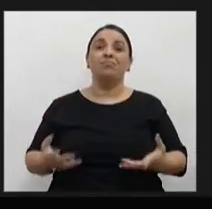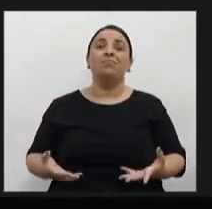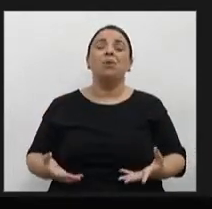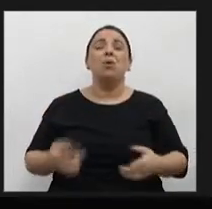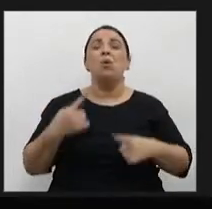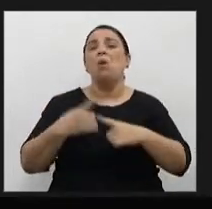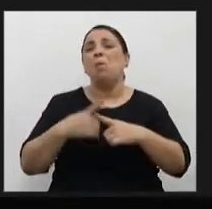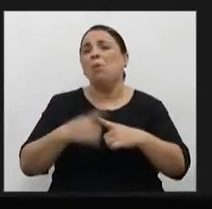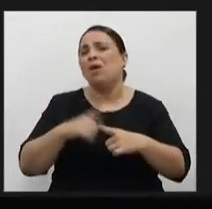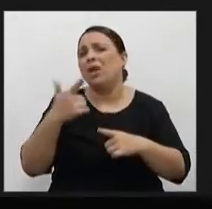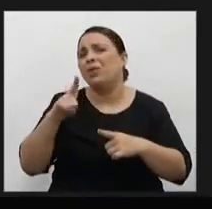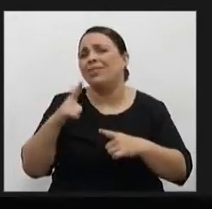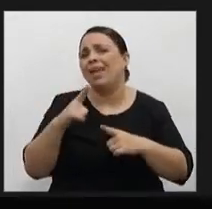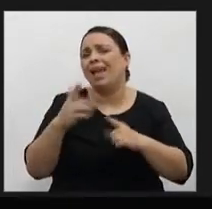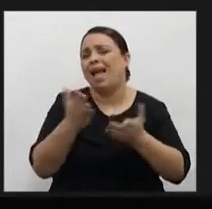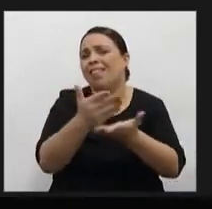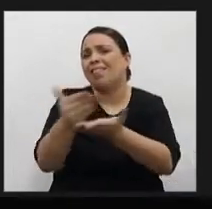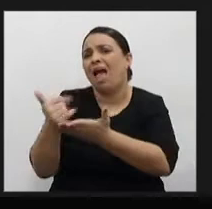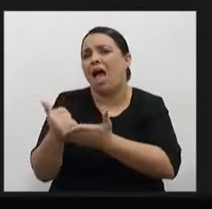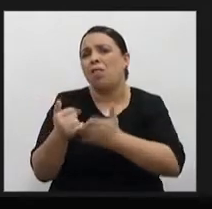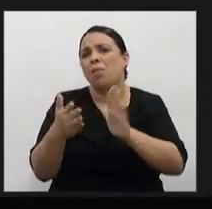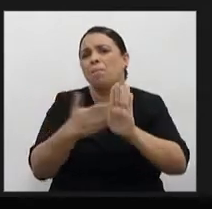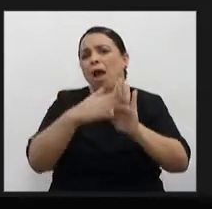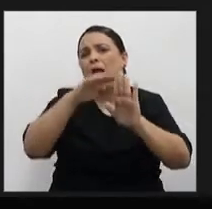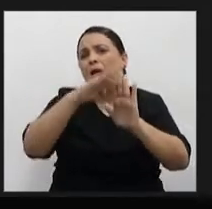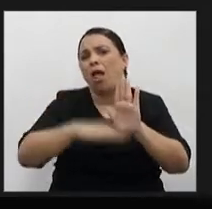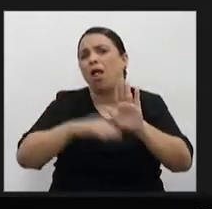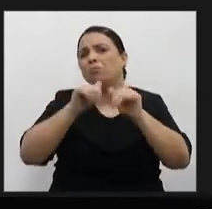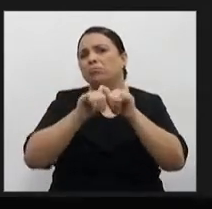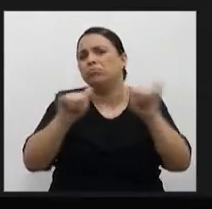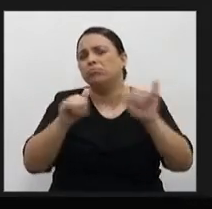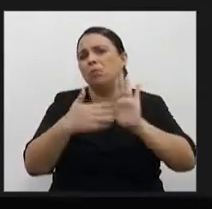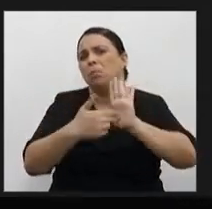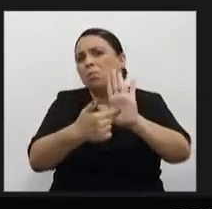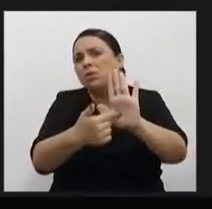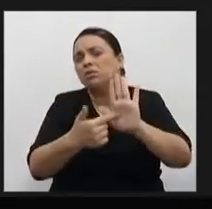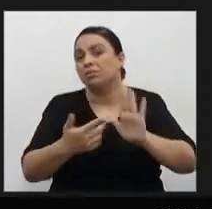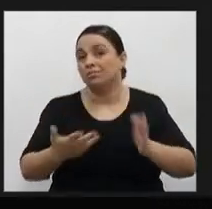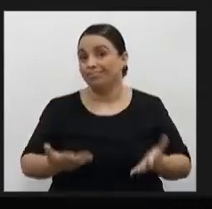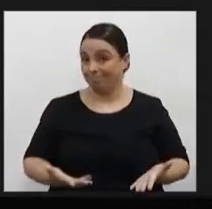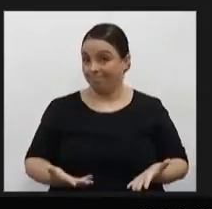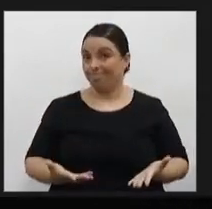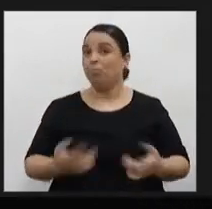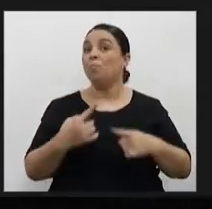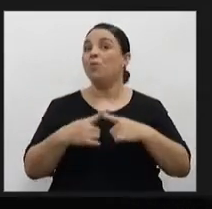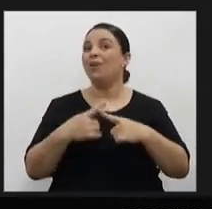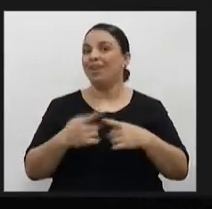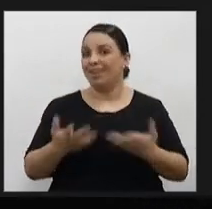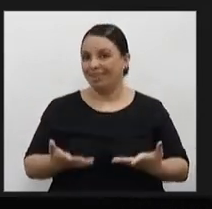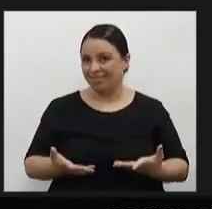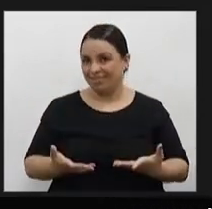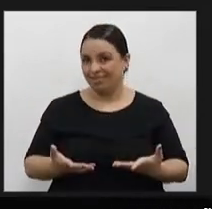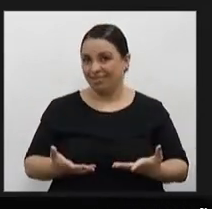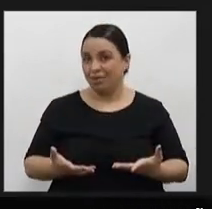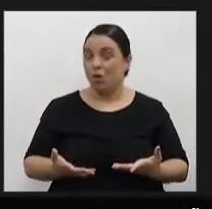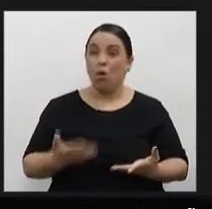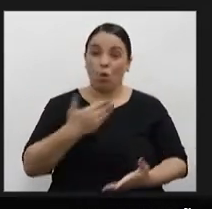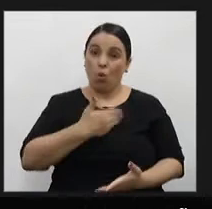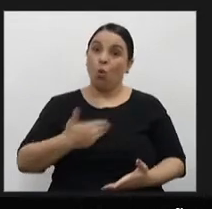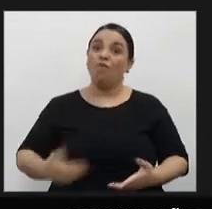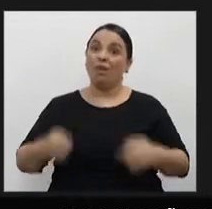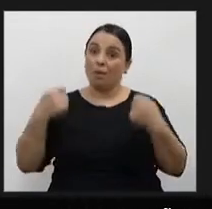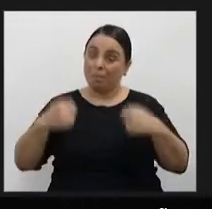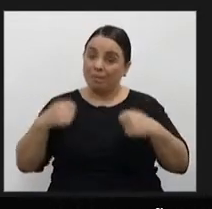Porque aí o governo em si, ele teria que responder por essa violação de direito, porque é